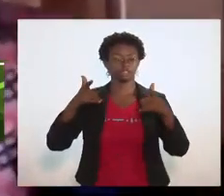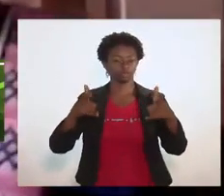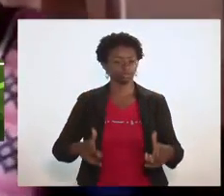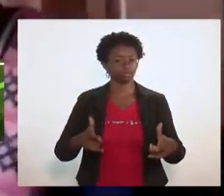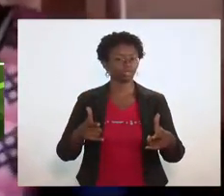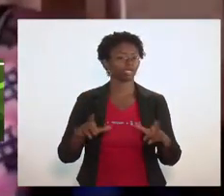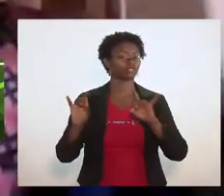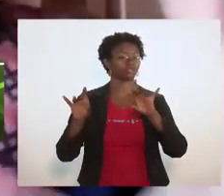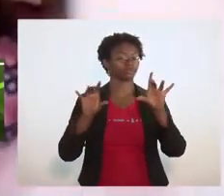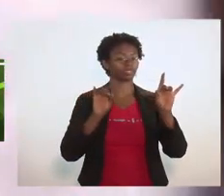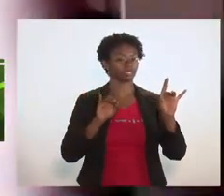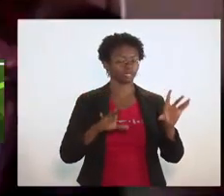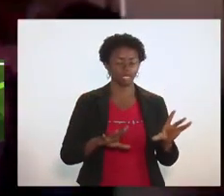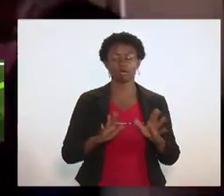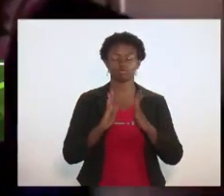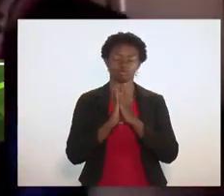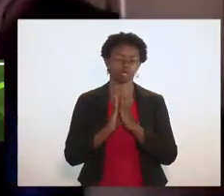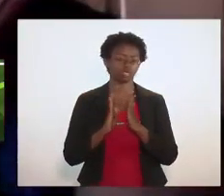como